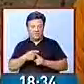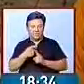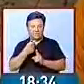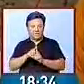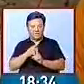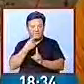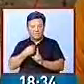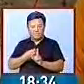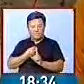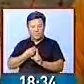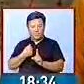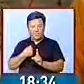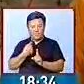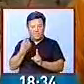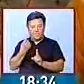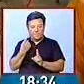de ser...